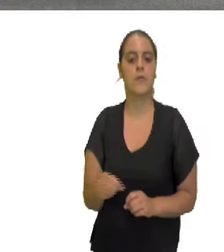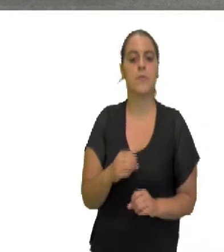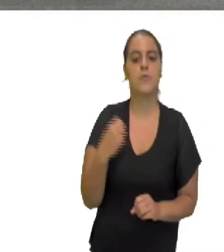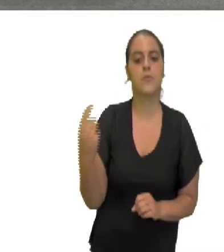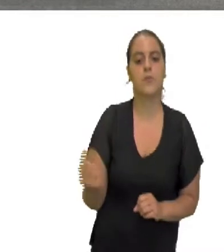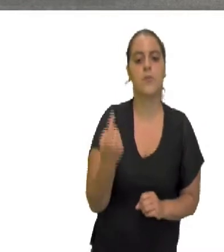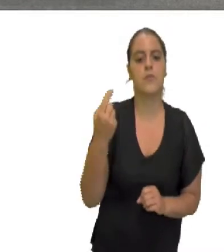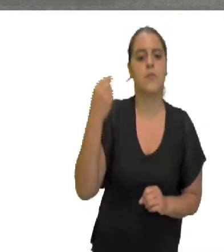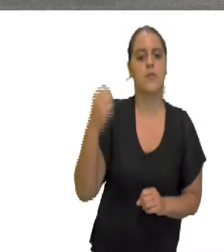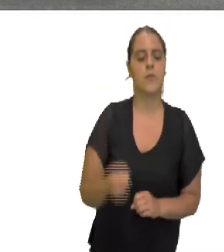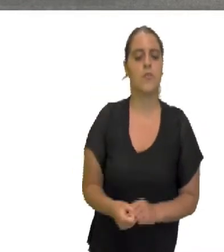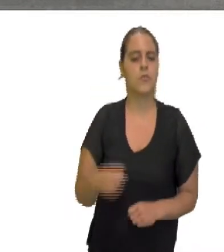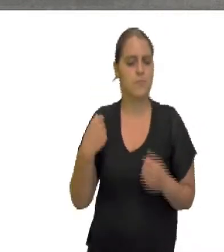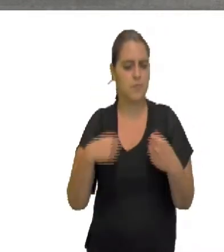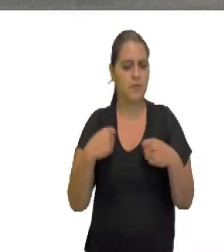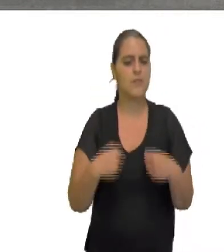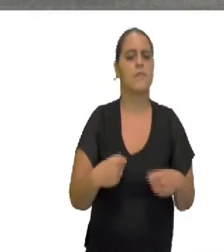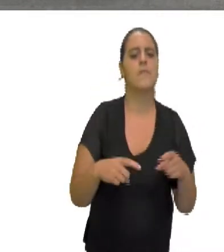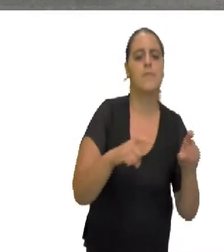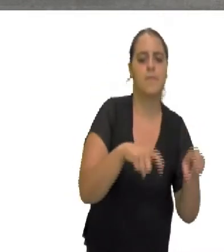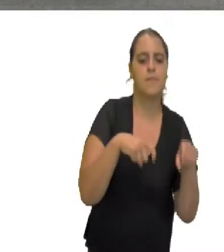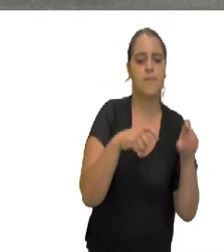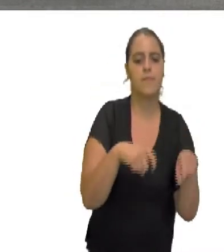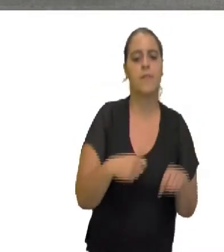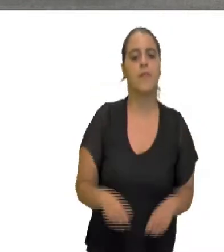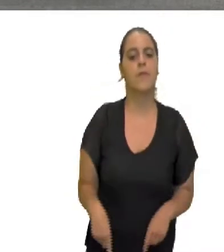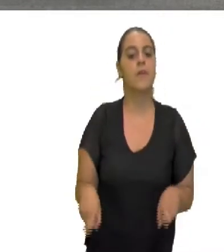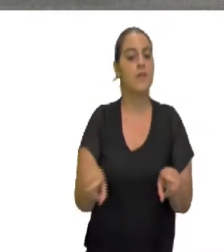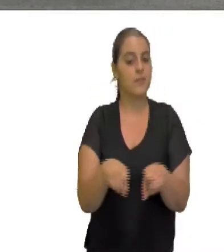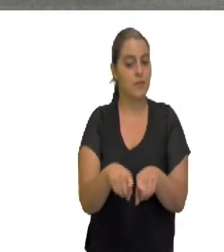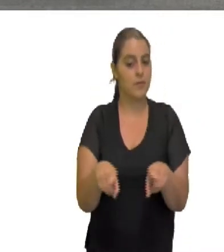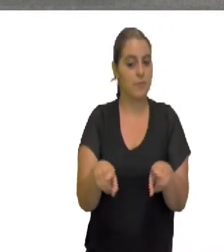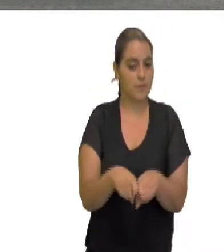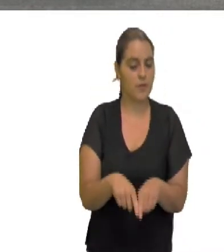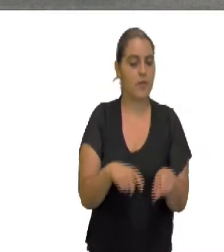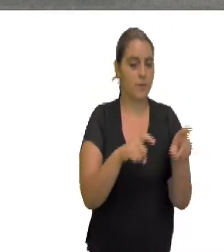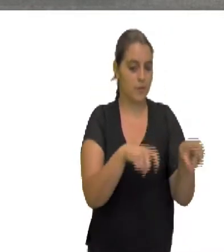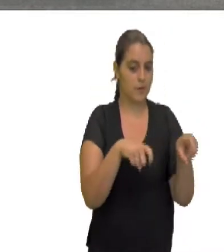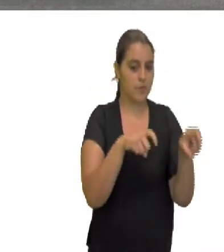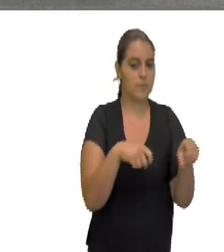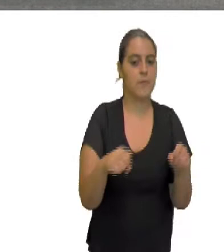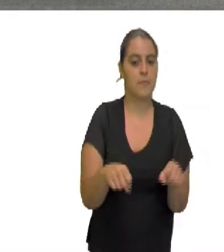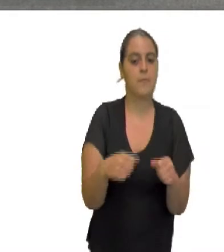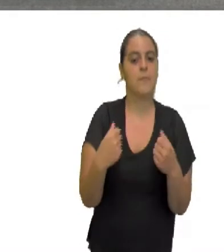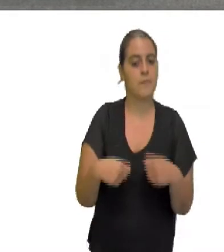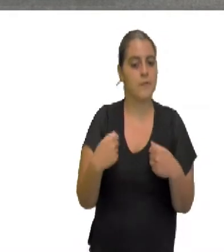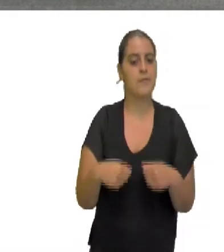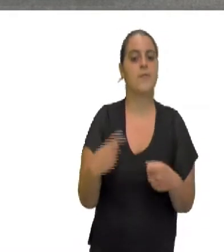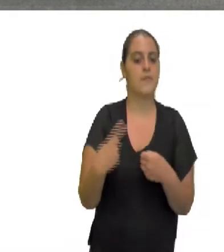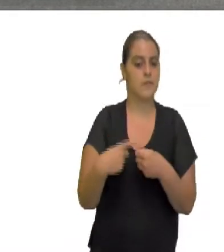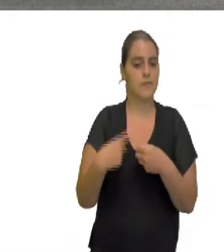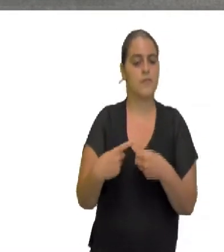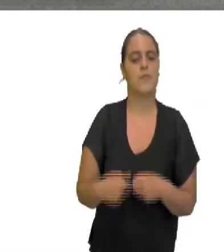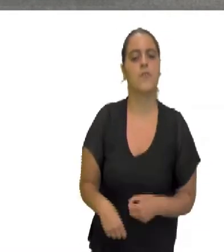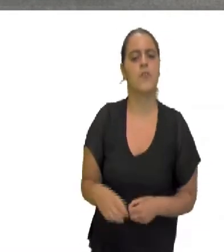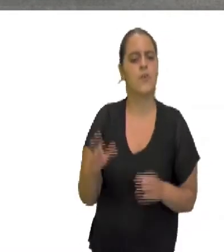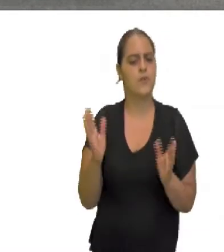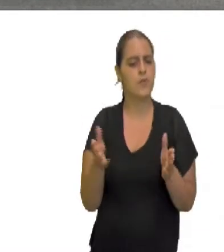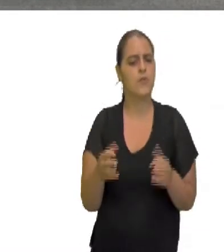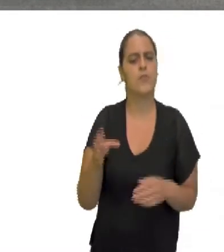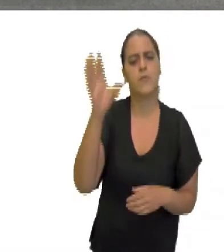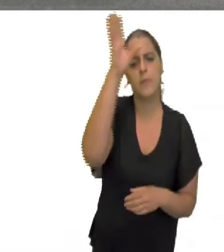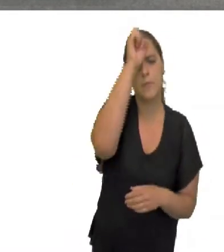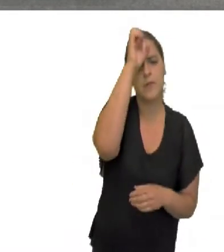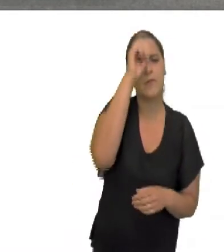a gente depende do campo e o campo também depende de nós. E hoje, na nossa aula, a gente vai aprender